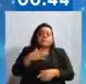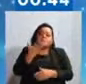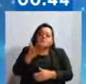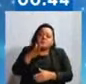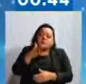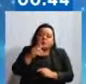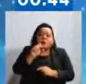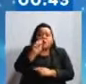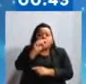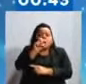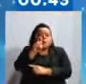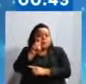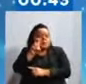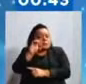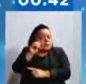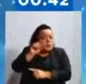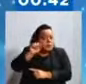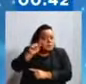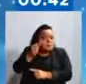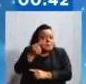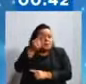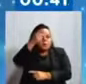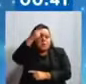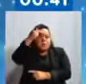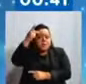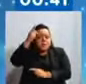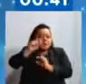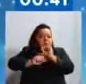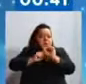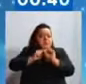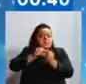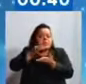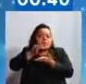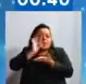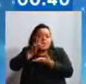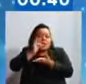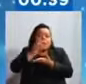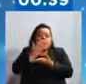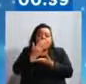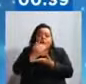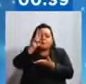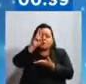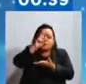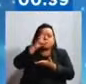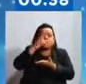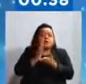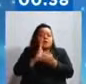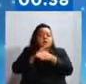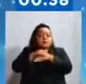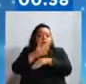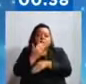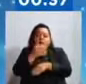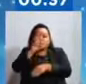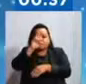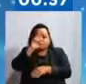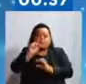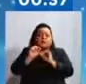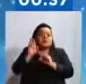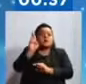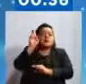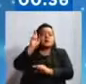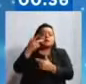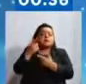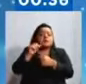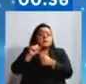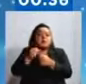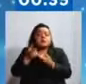de 850 mil pessoas que têm que tomar café da manhã, almoçar e jantar, três refeições por dia. E quem tem que produzir são os pequenos